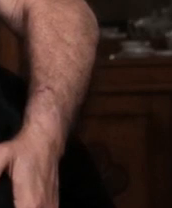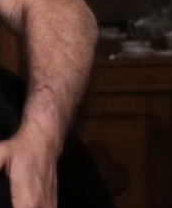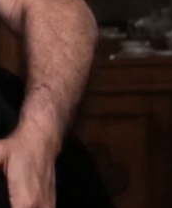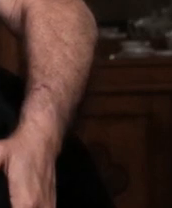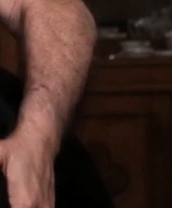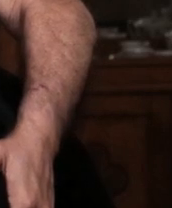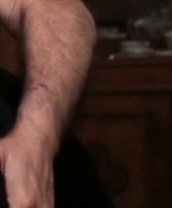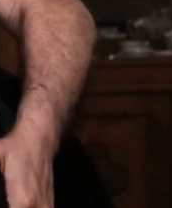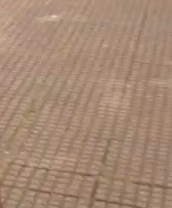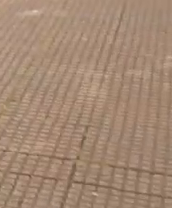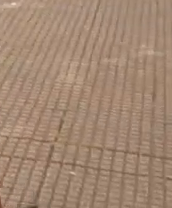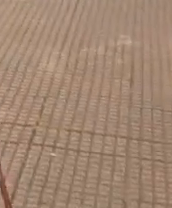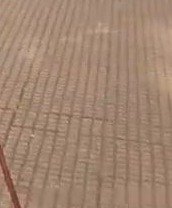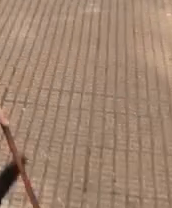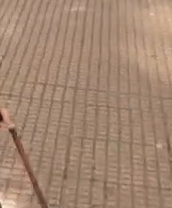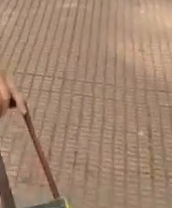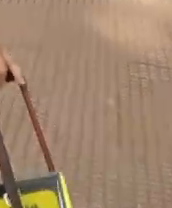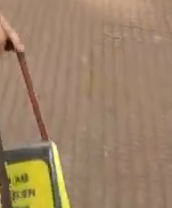Somos irmãos.